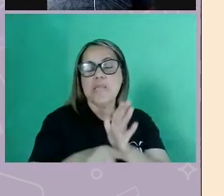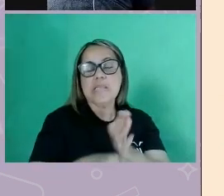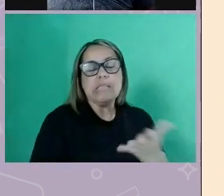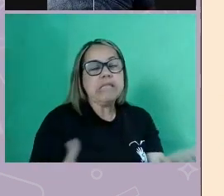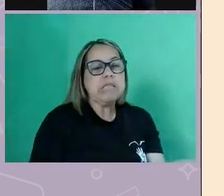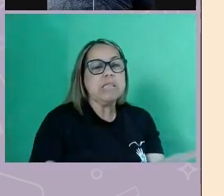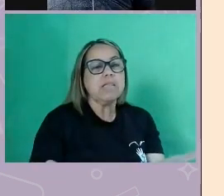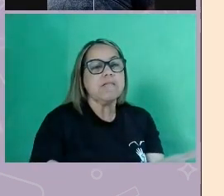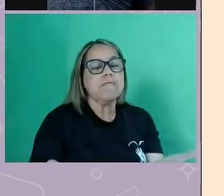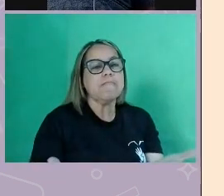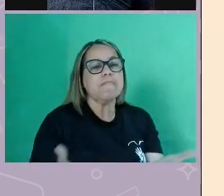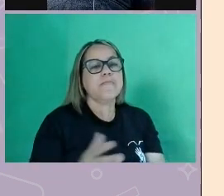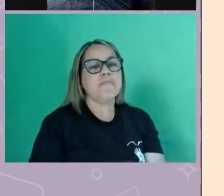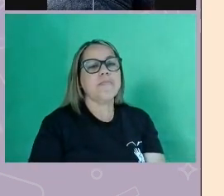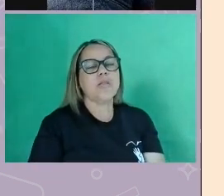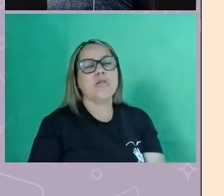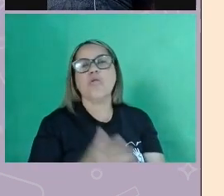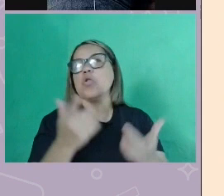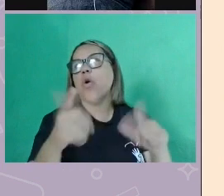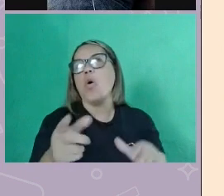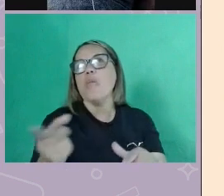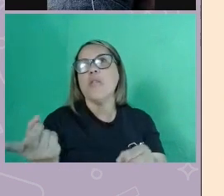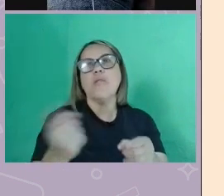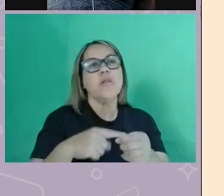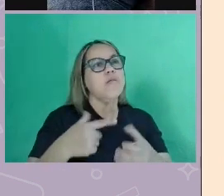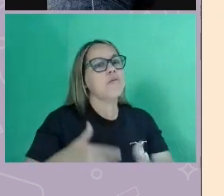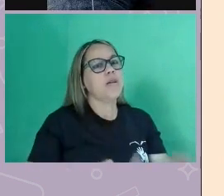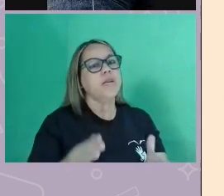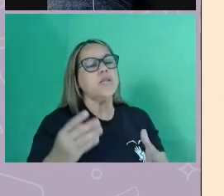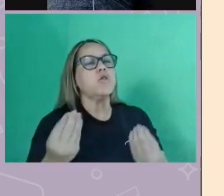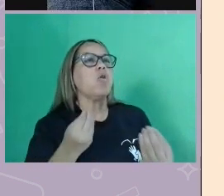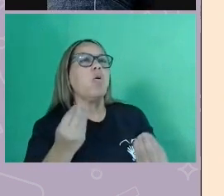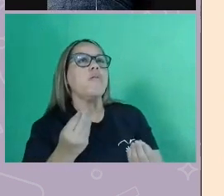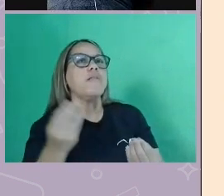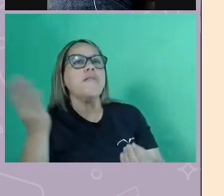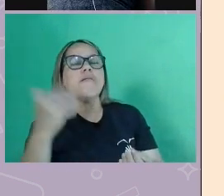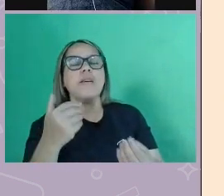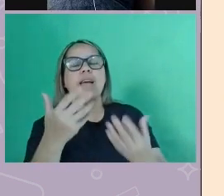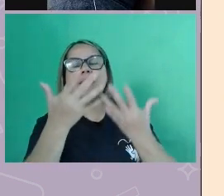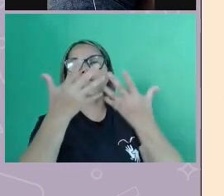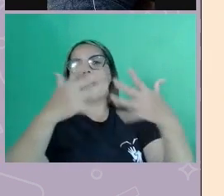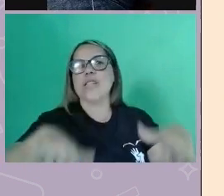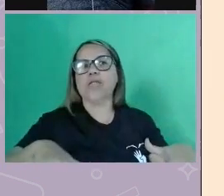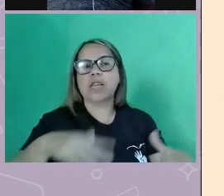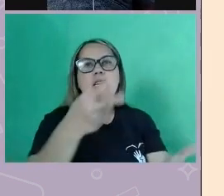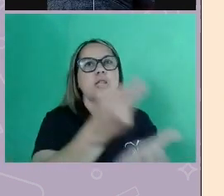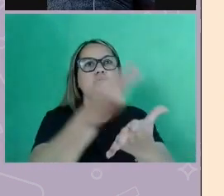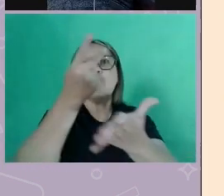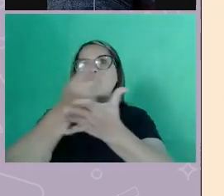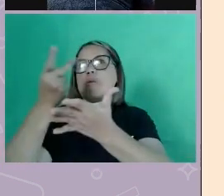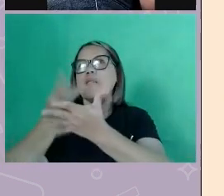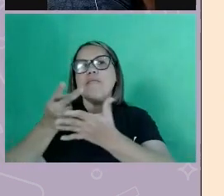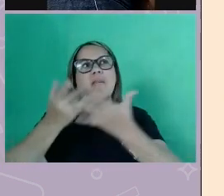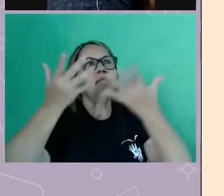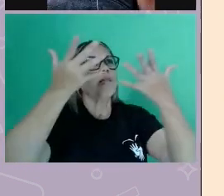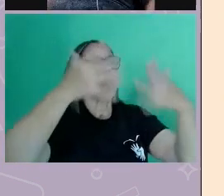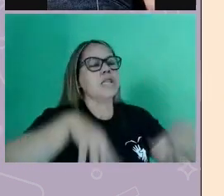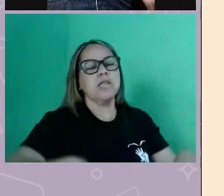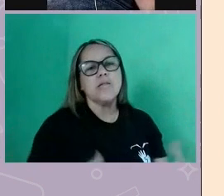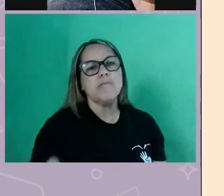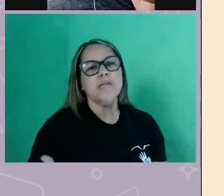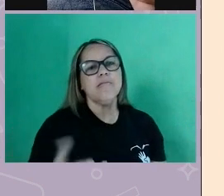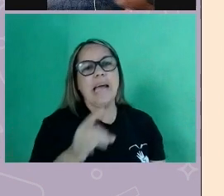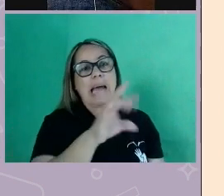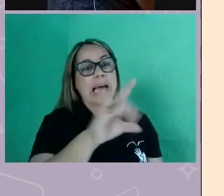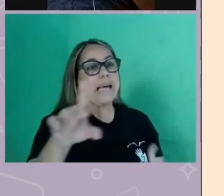centrais de onde viemos de onde vem a natureza de onde vem os fenômenos naturais cada sociedade fazia